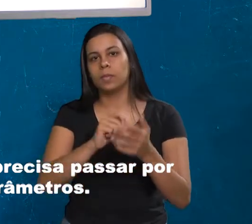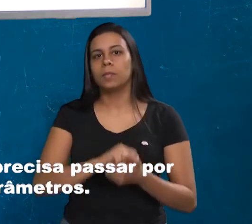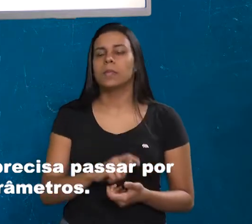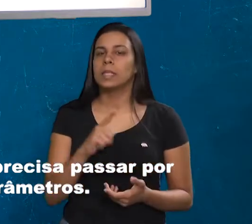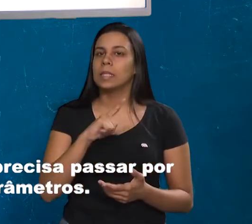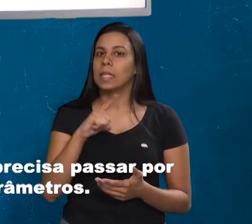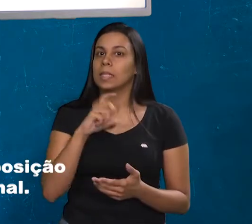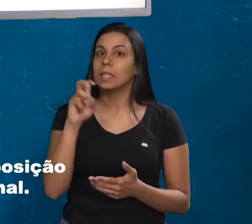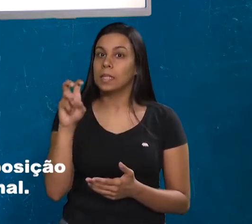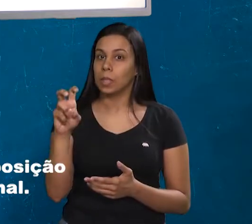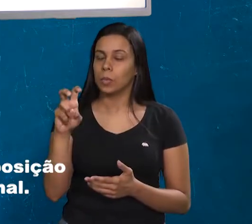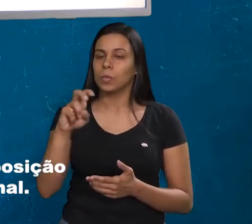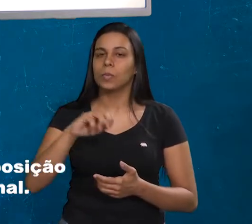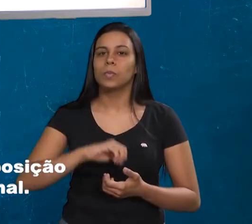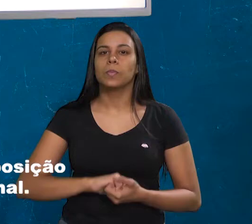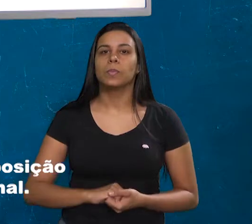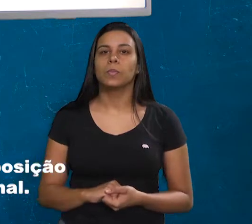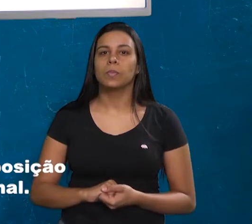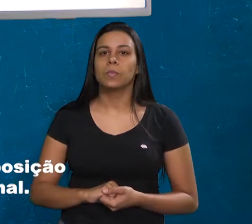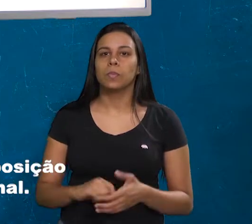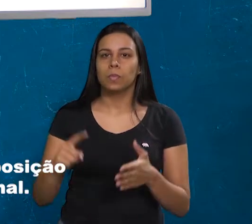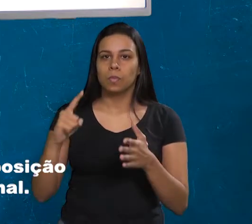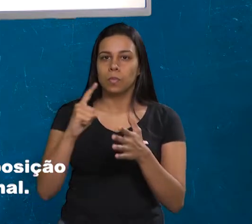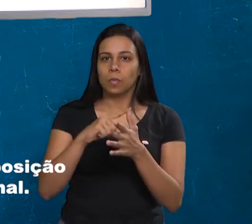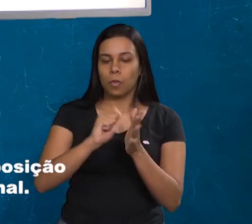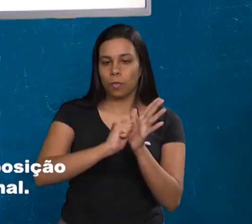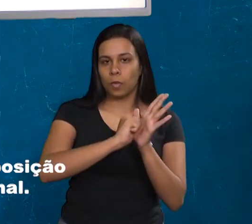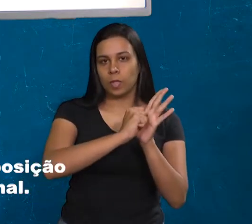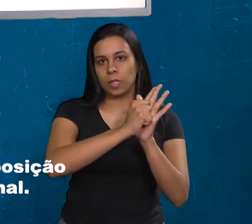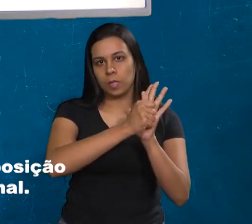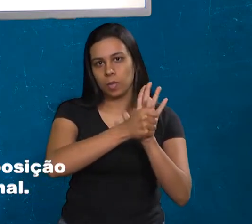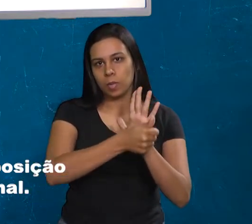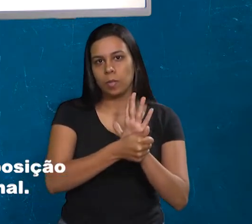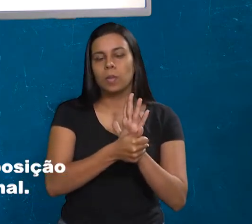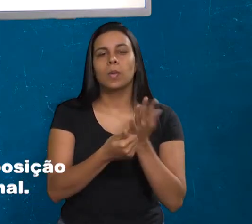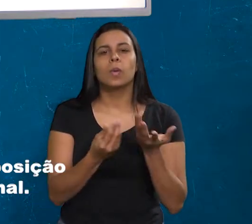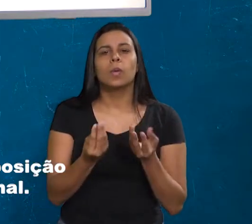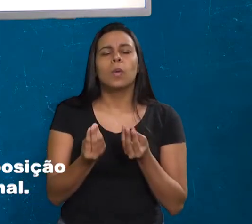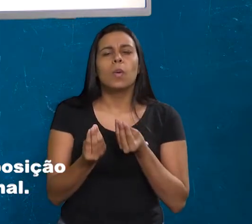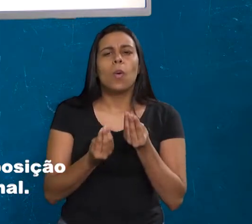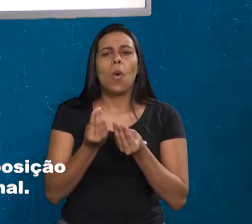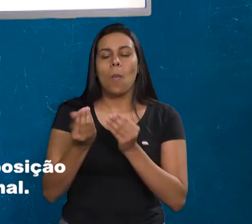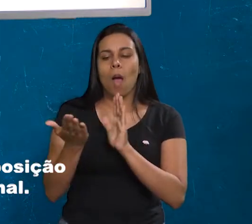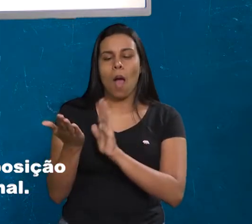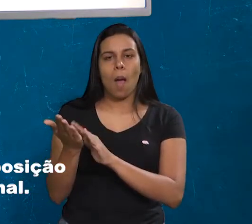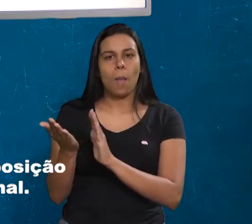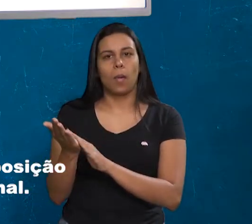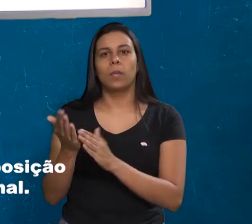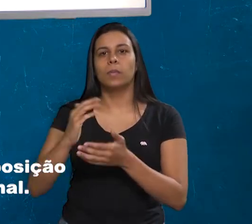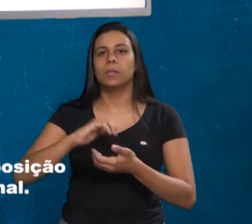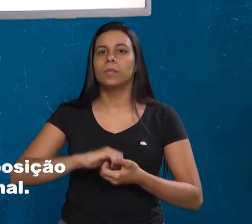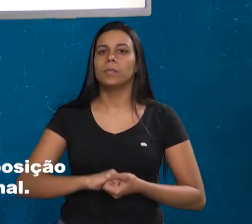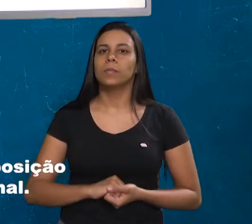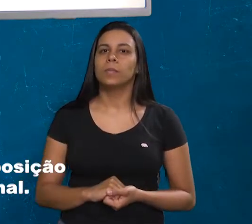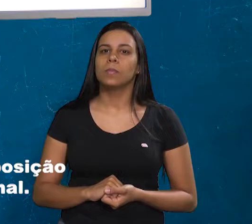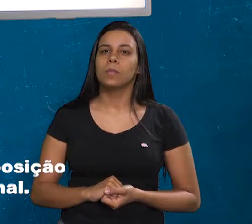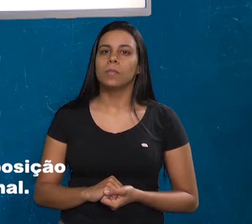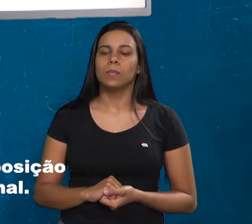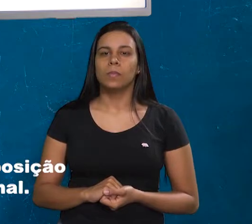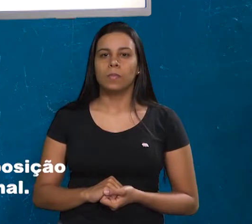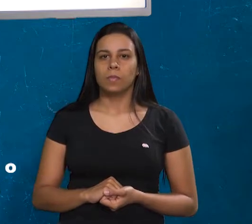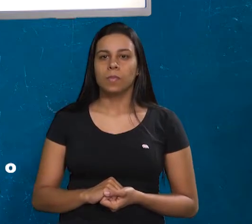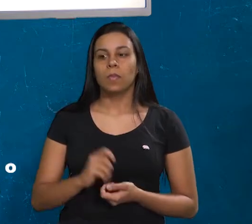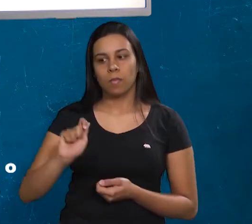5 parâmetros. A configuração de mão, que é a forma, a posição que a mão vai estar para ser